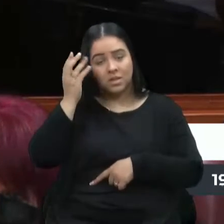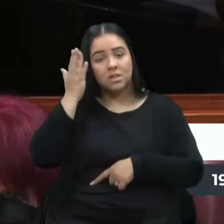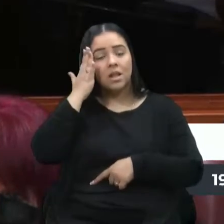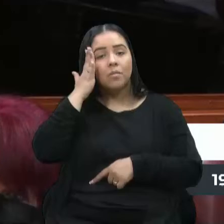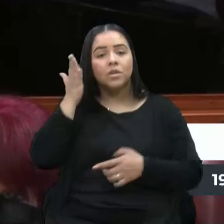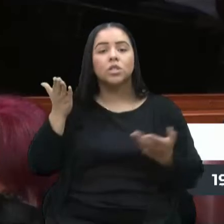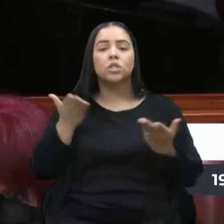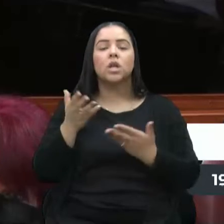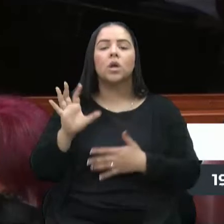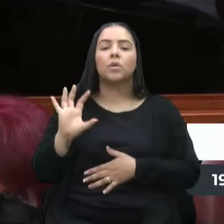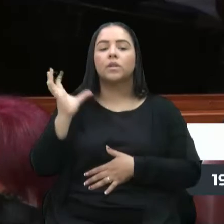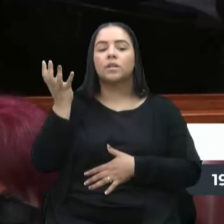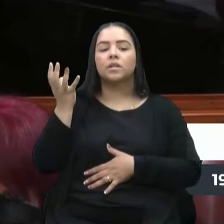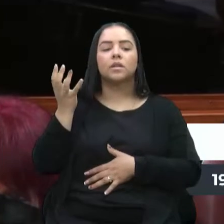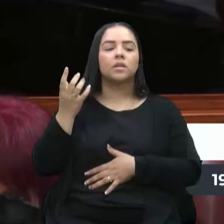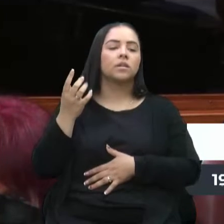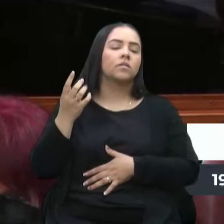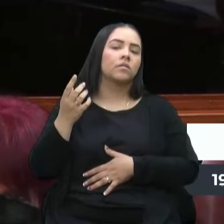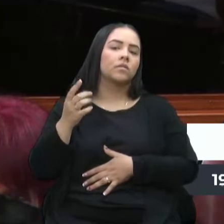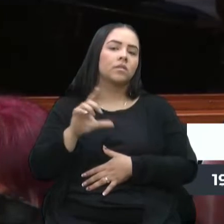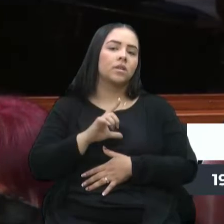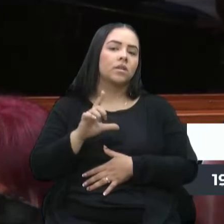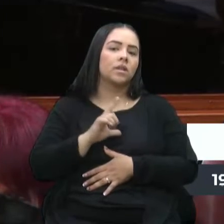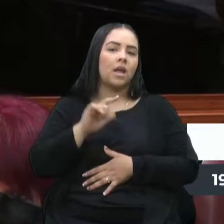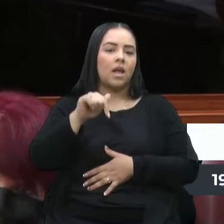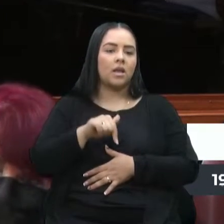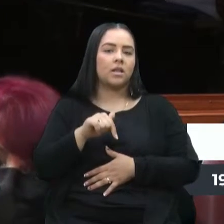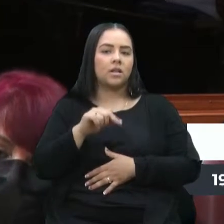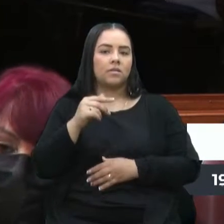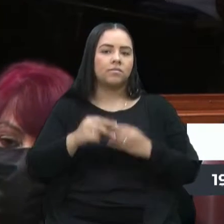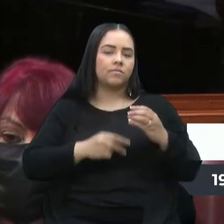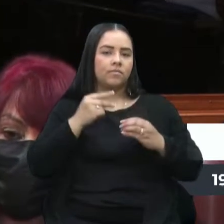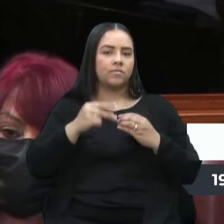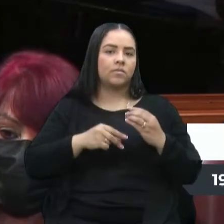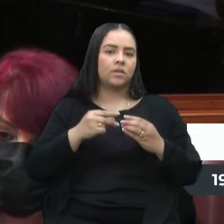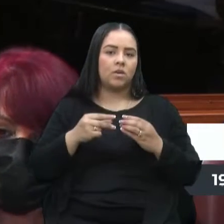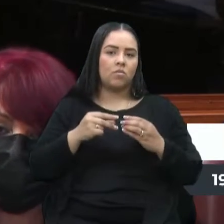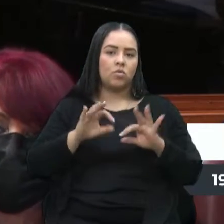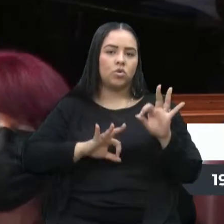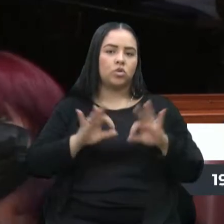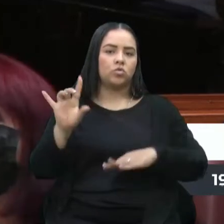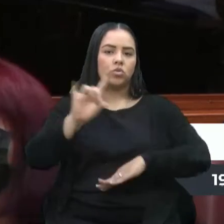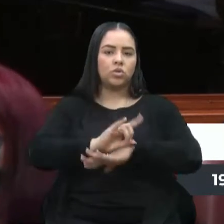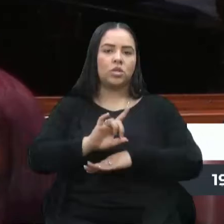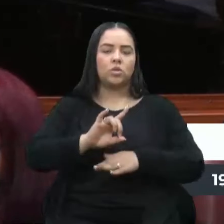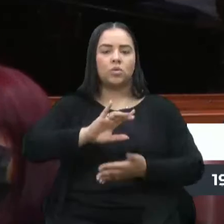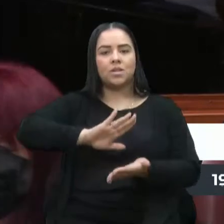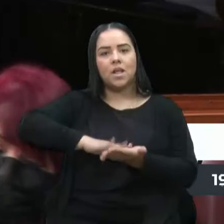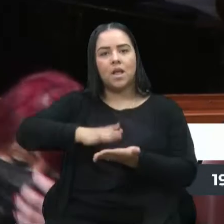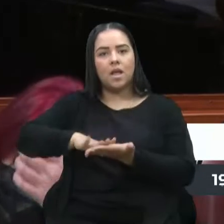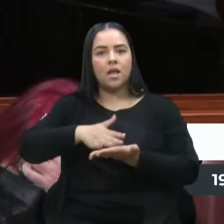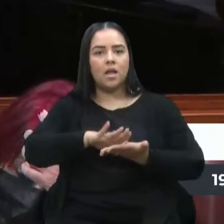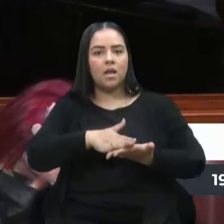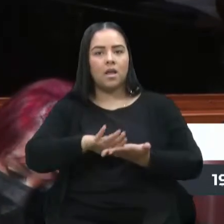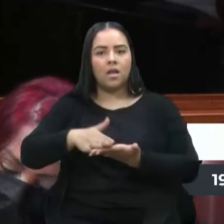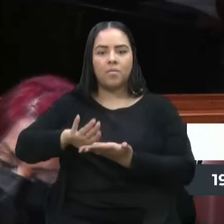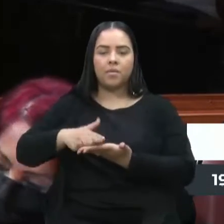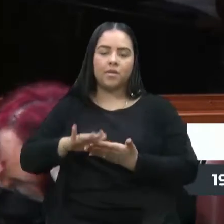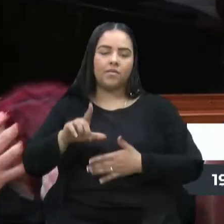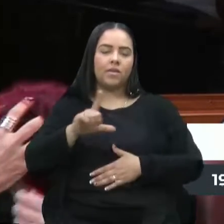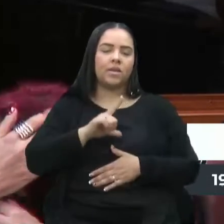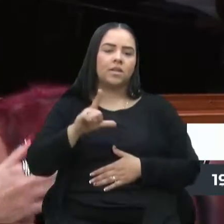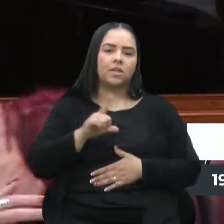acontecem né Logo mais é vir para o para essa casa um projeto do dia do samba e tantas outras manifestações